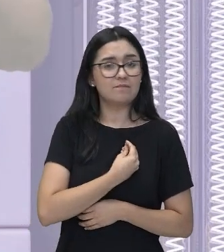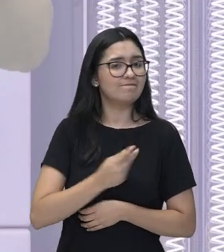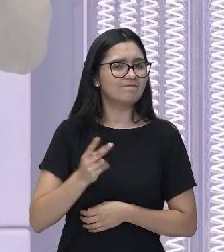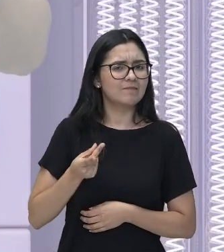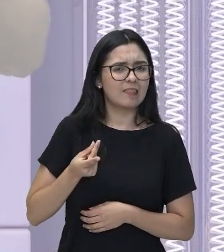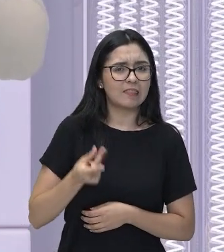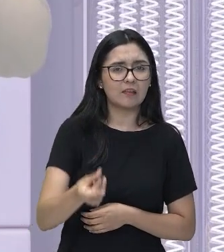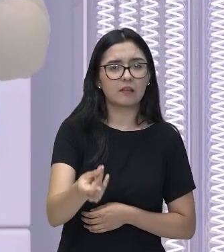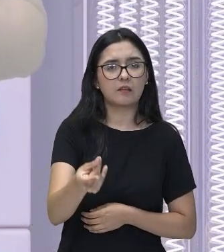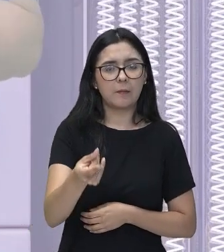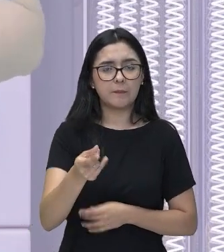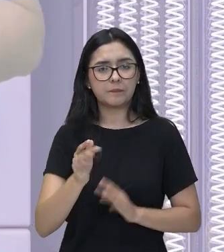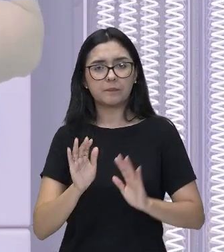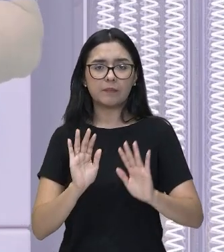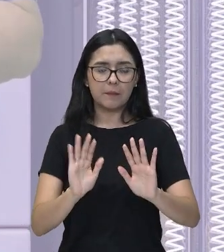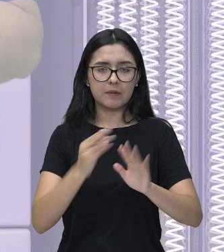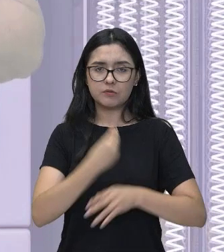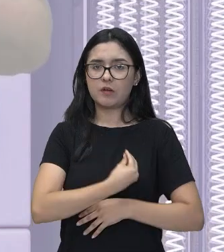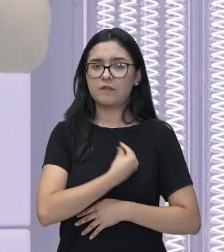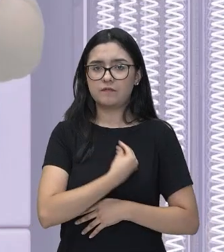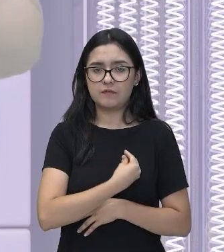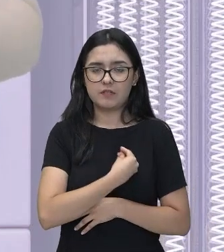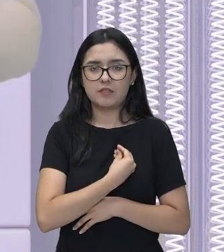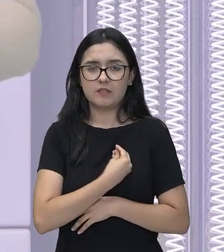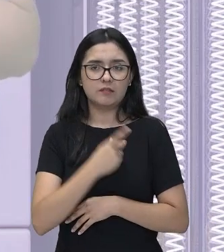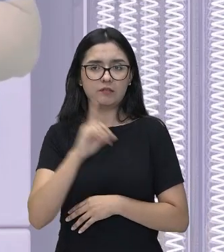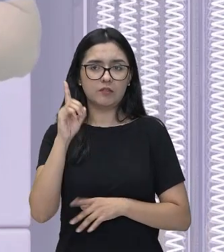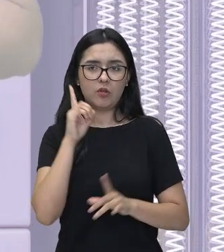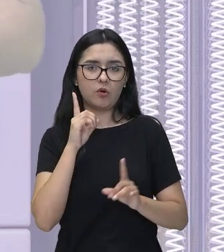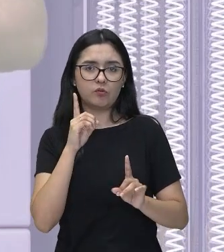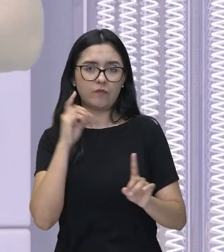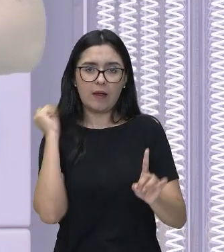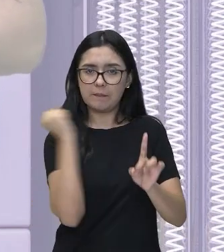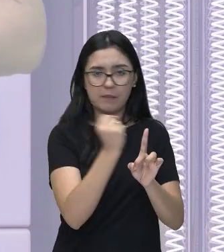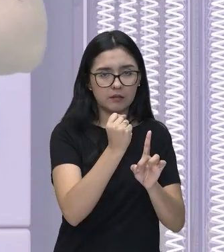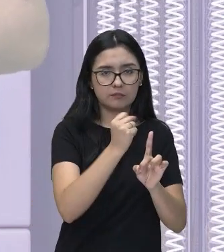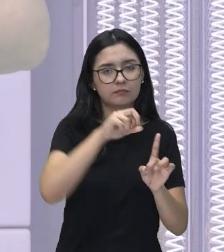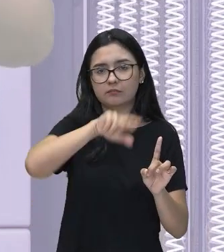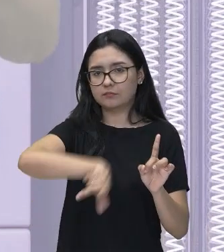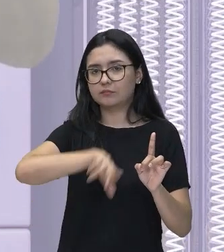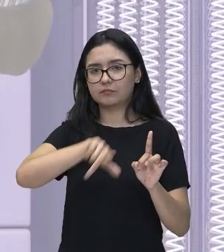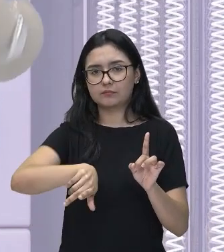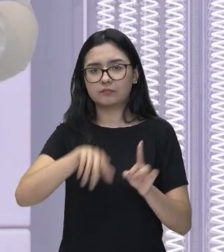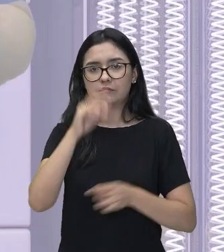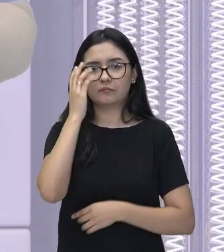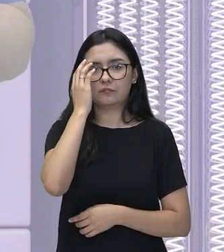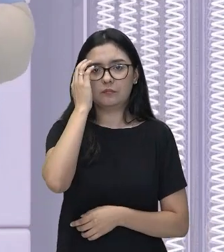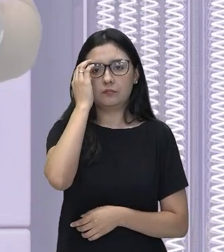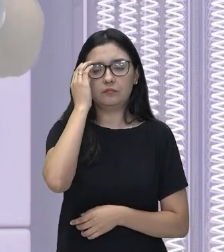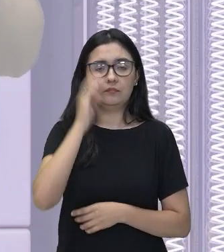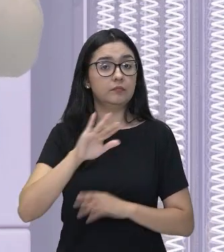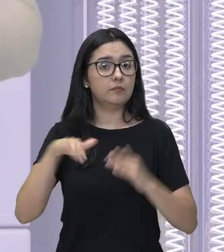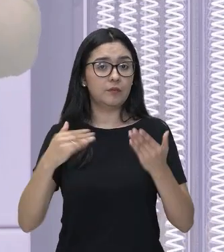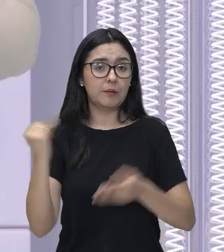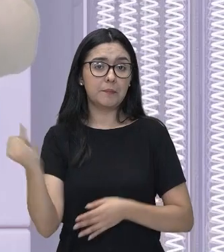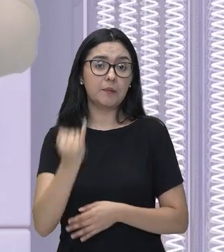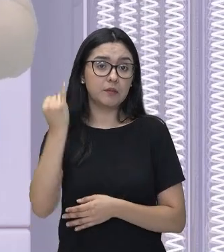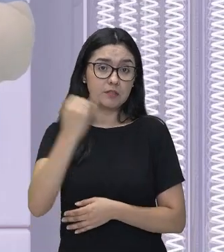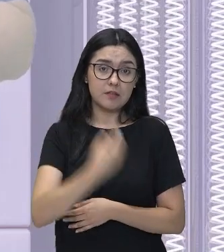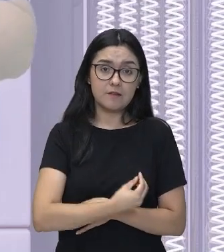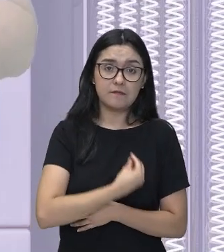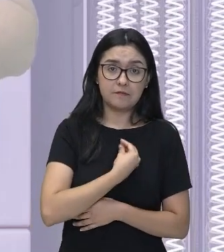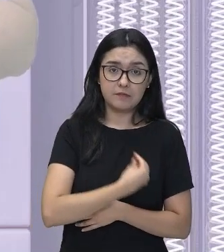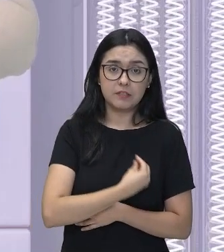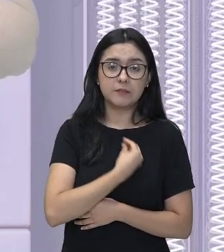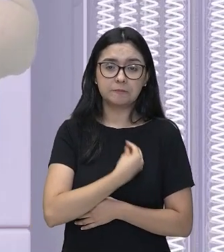mas a sua vida ela é poupada. Ninguém pode tirar a vida do homicida. né, a importância da vida, ainda que